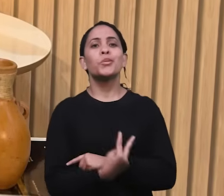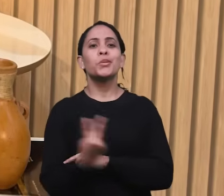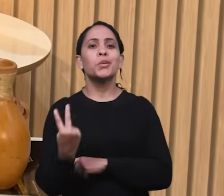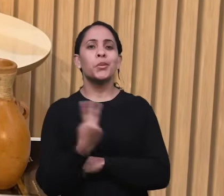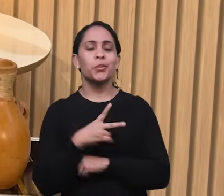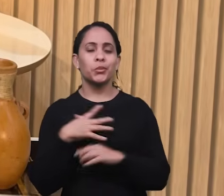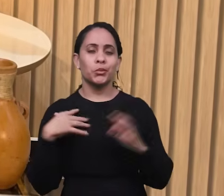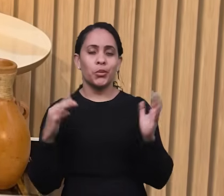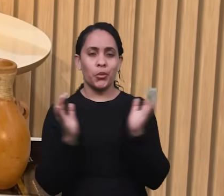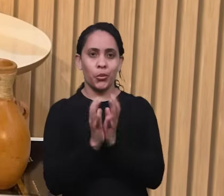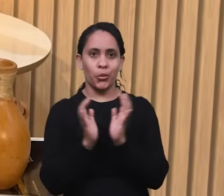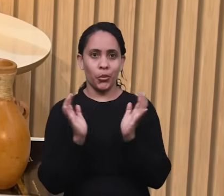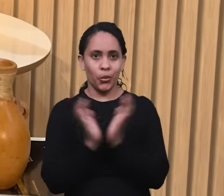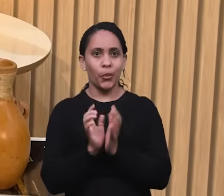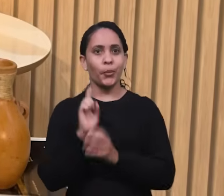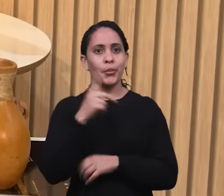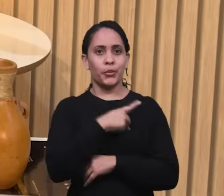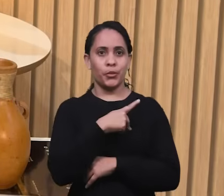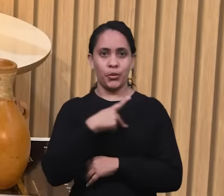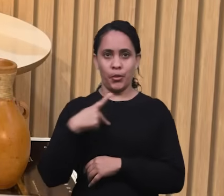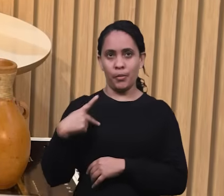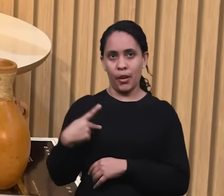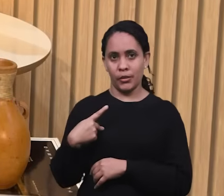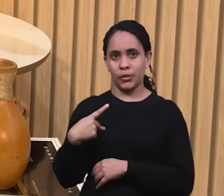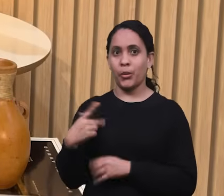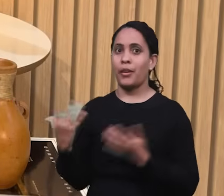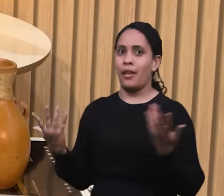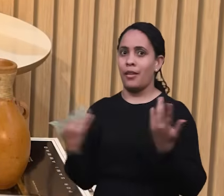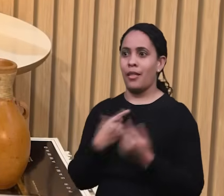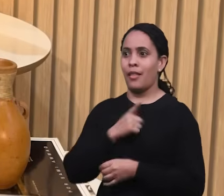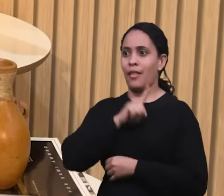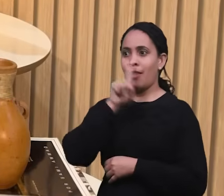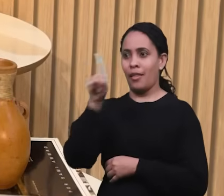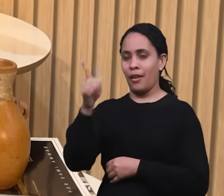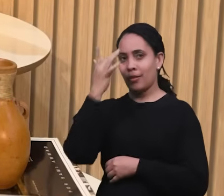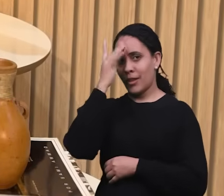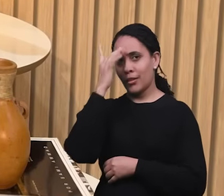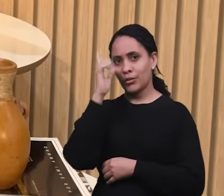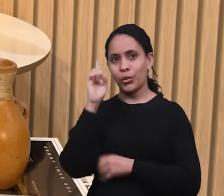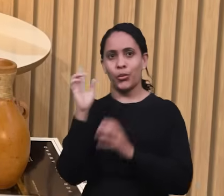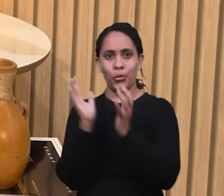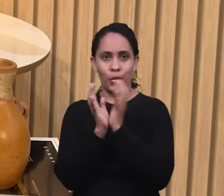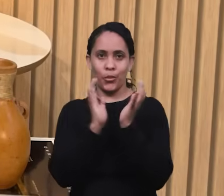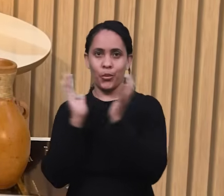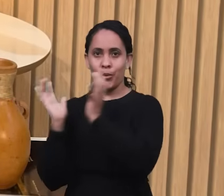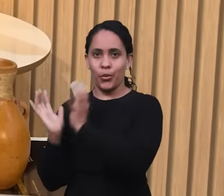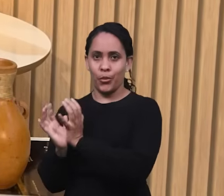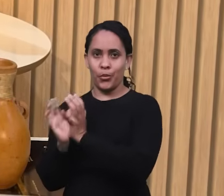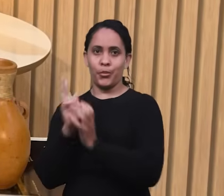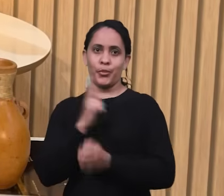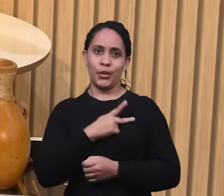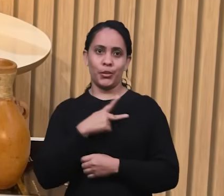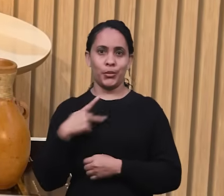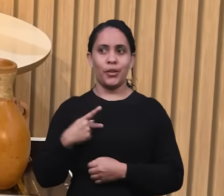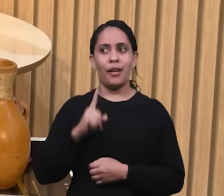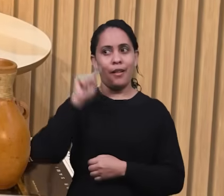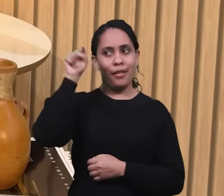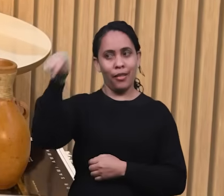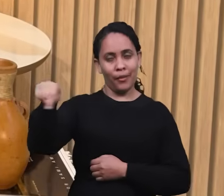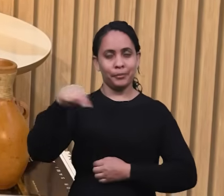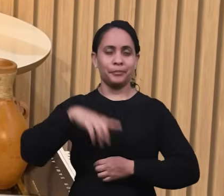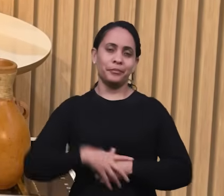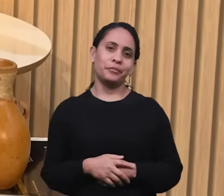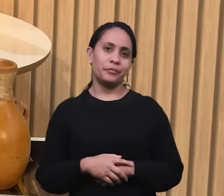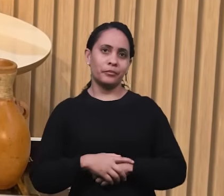de pastores, agora na Índia, ou seja, 2 grupos de pastores da Índia. E ali,